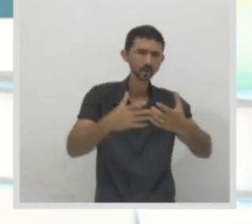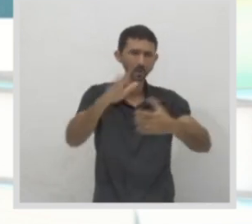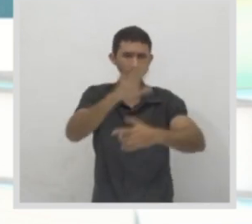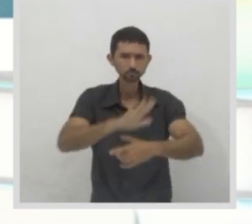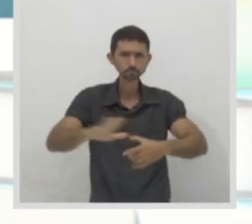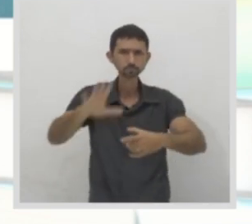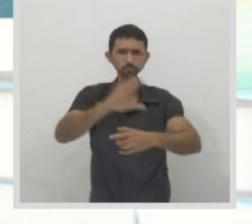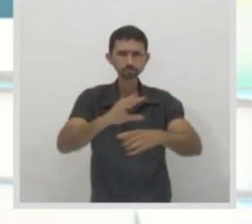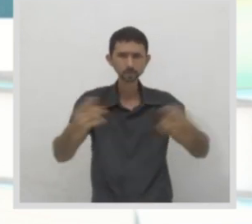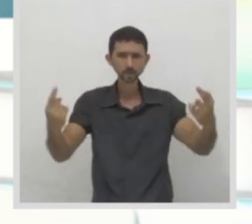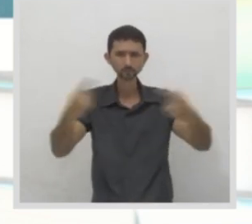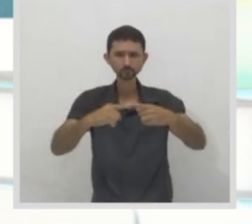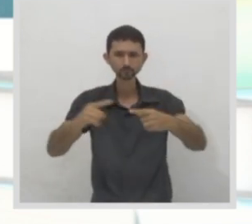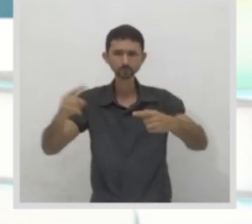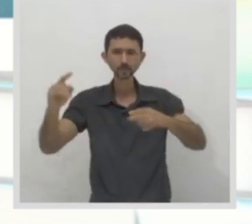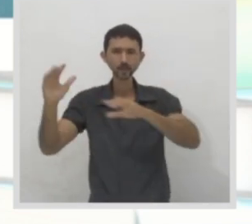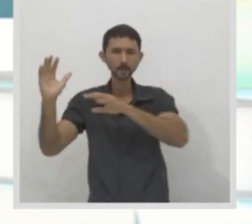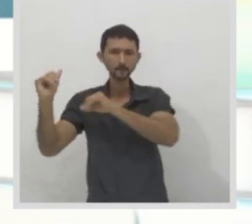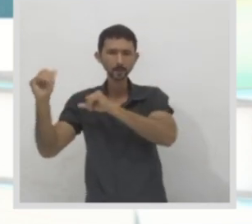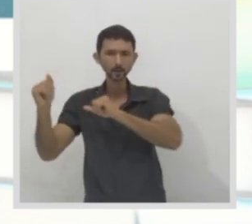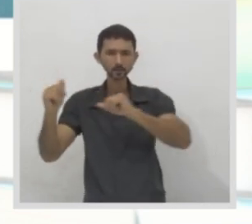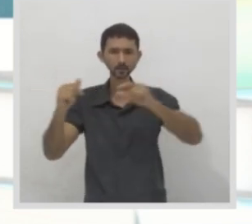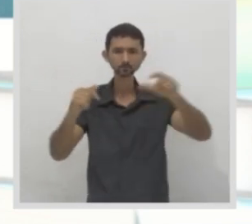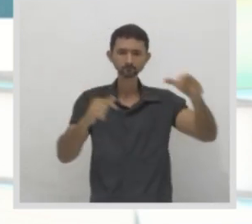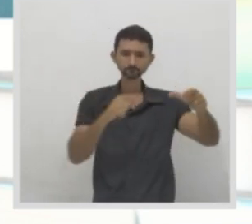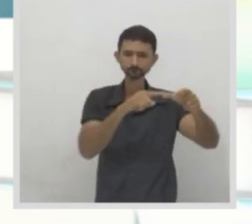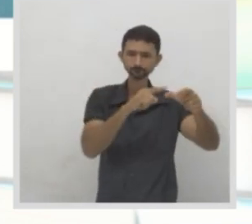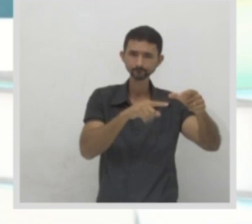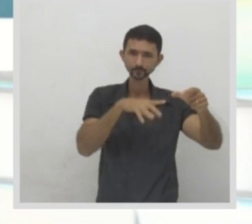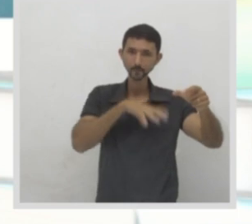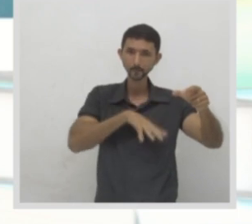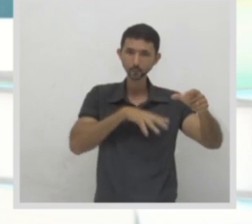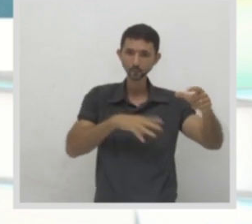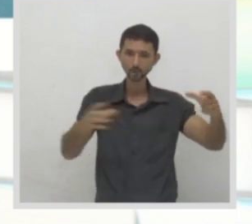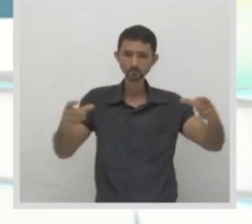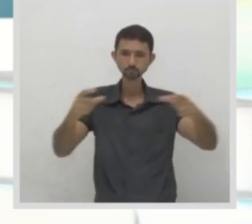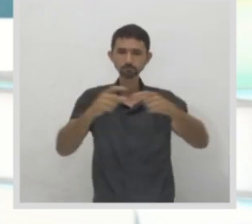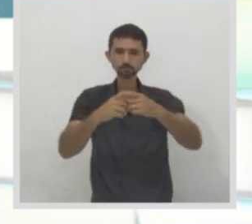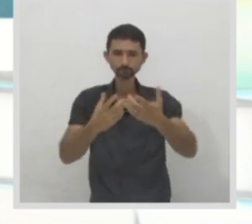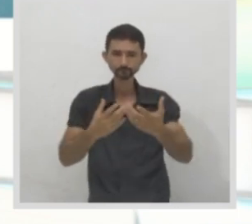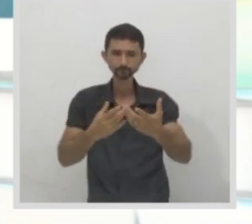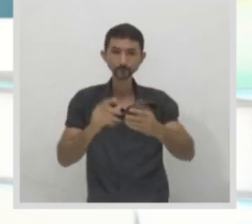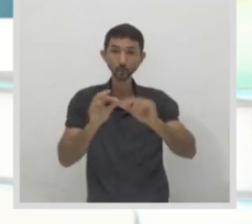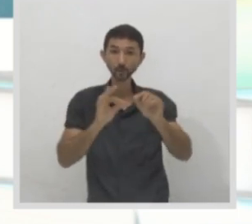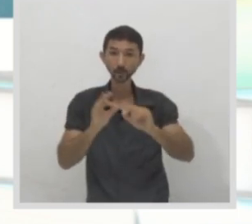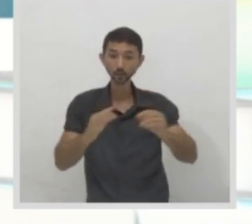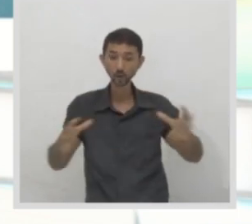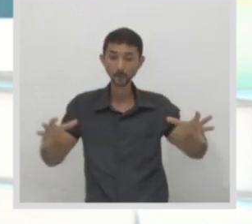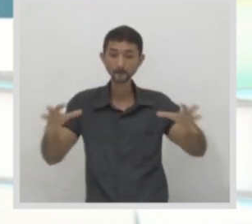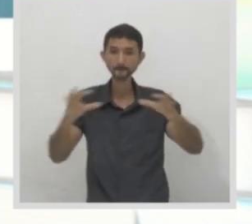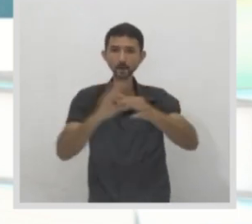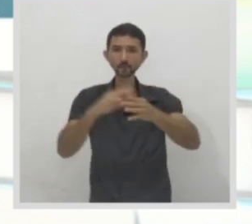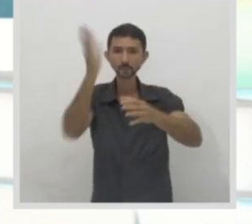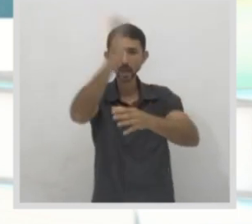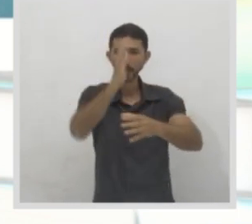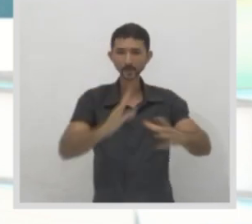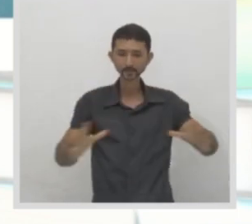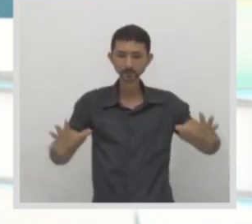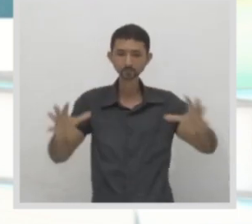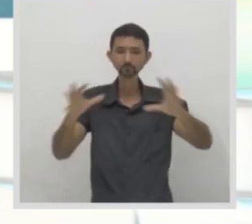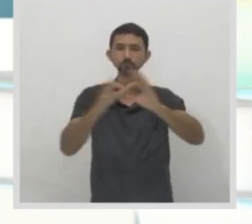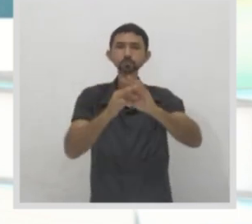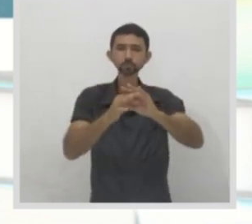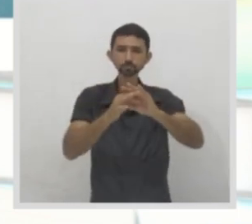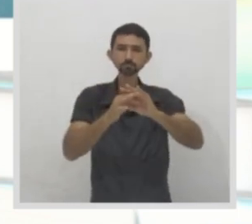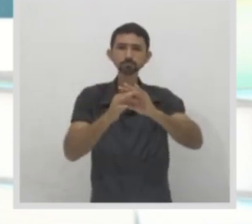Espanha, ele fosse anexado ao território brasileiro e formalizada a sua ocupação pelos